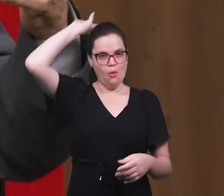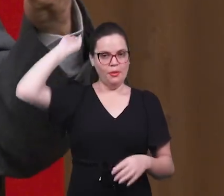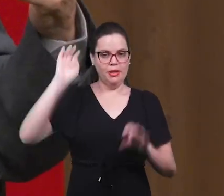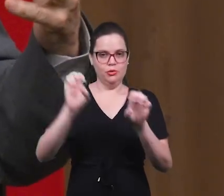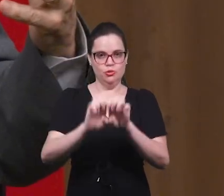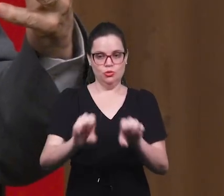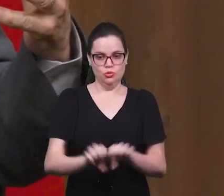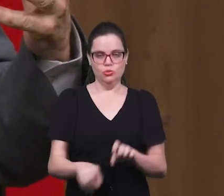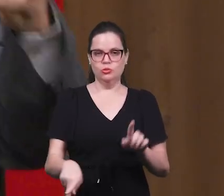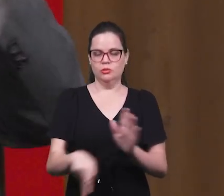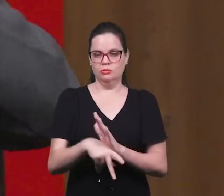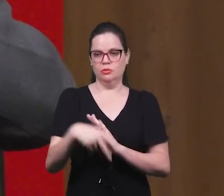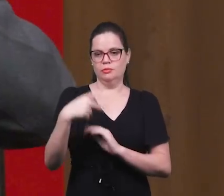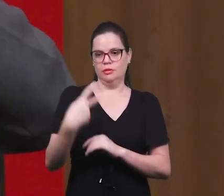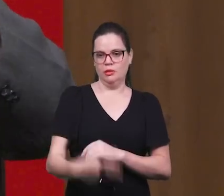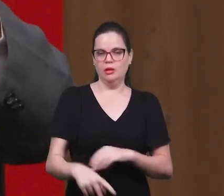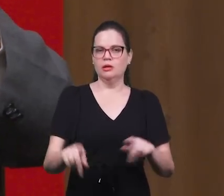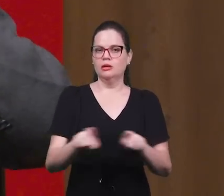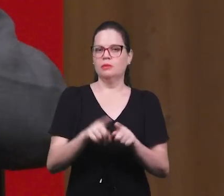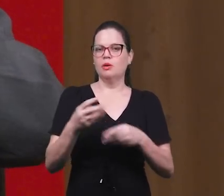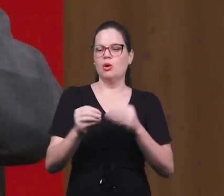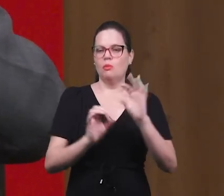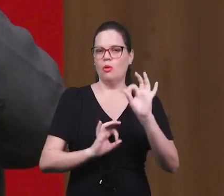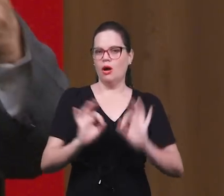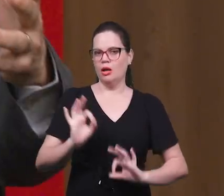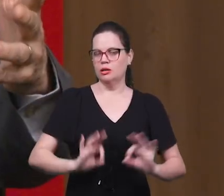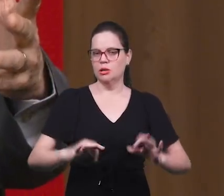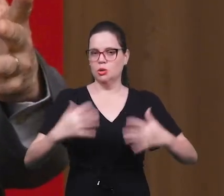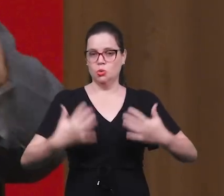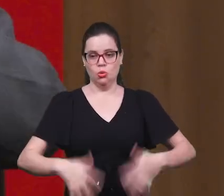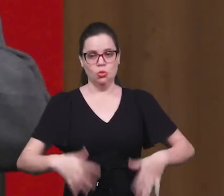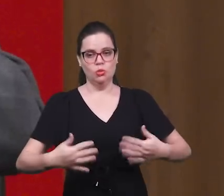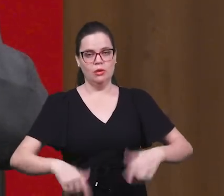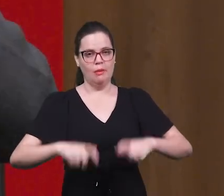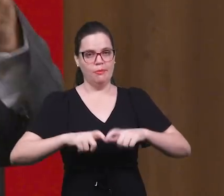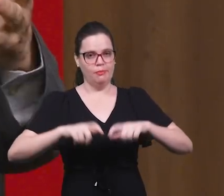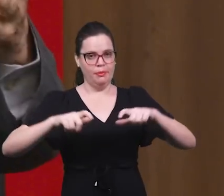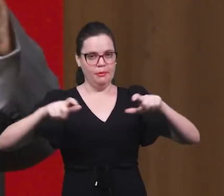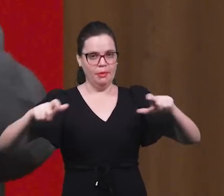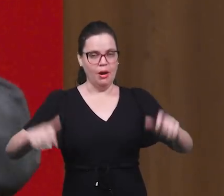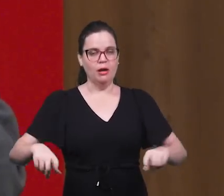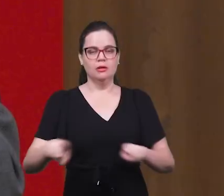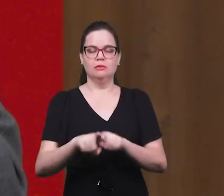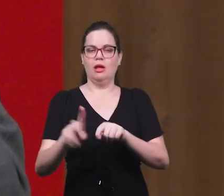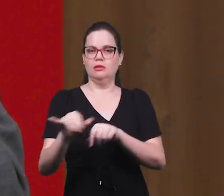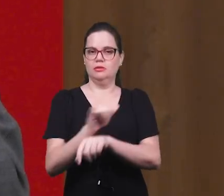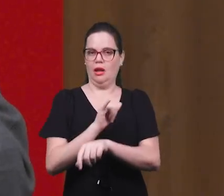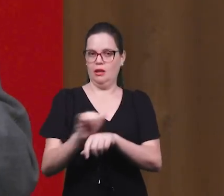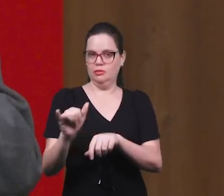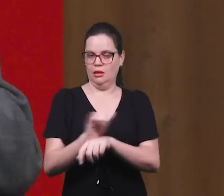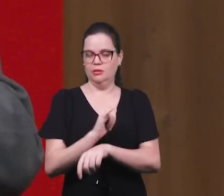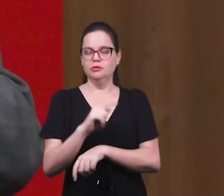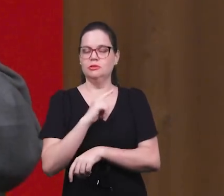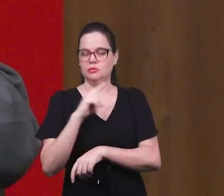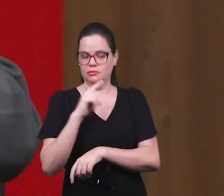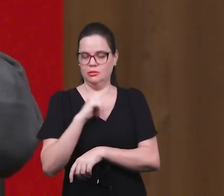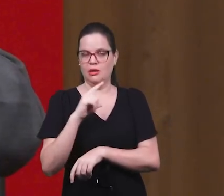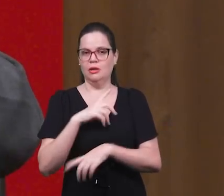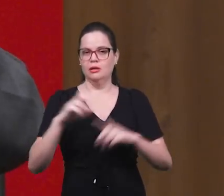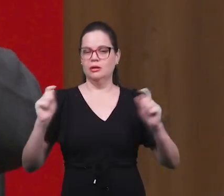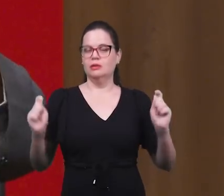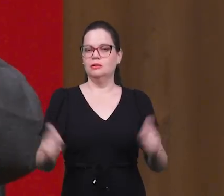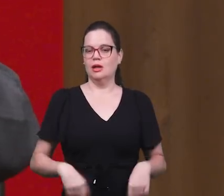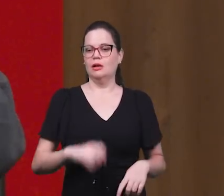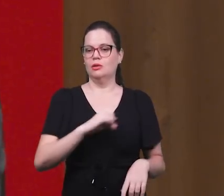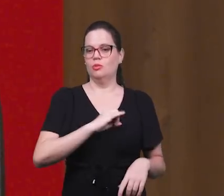grandeza desse império, como que ele se estabeleceu de forma extraordinária, as estratégias que ele usou para que o